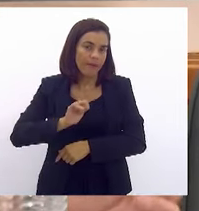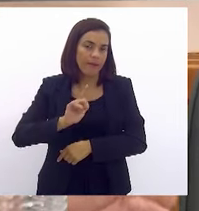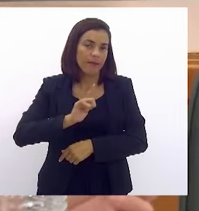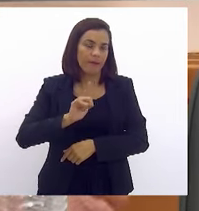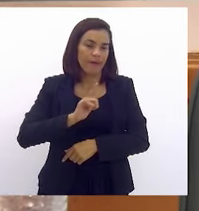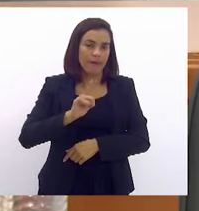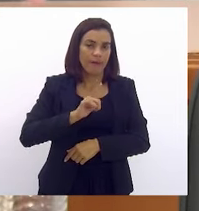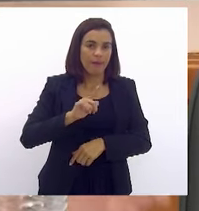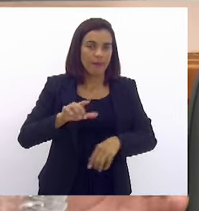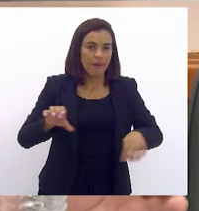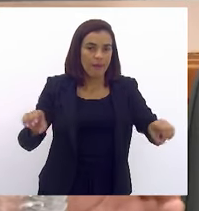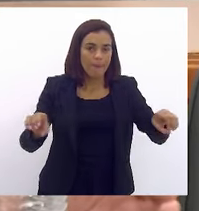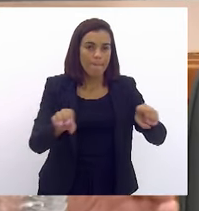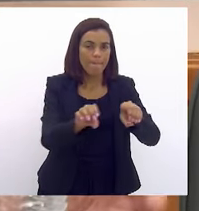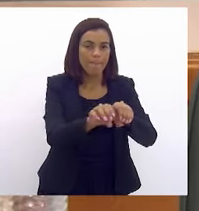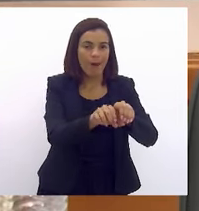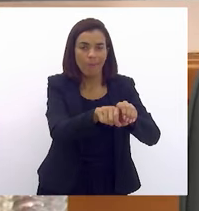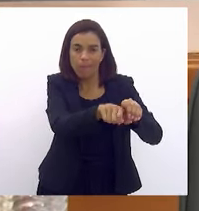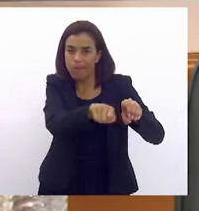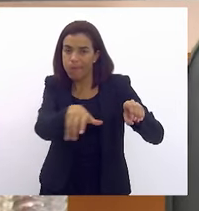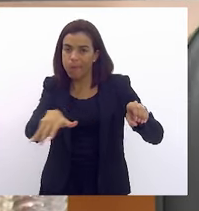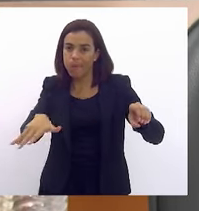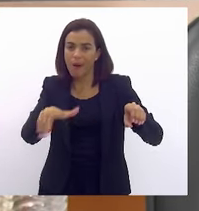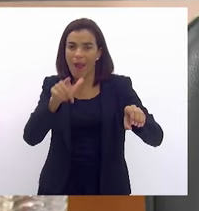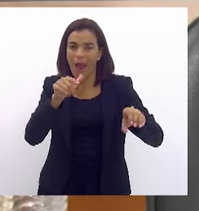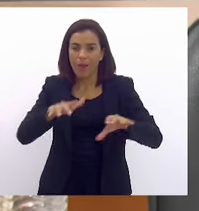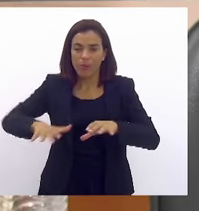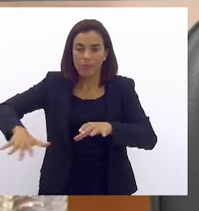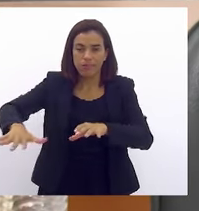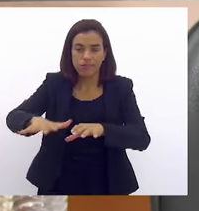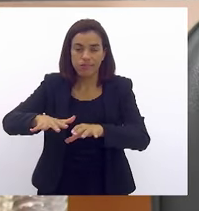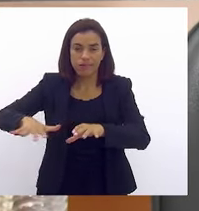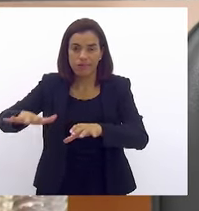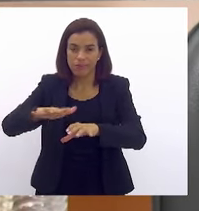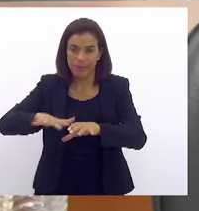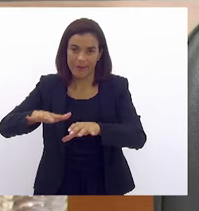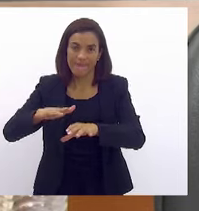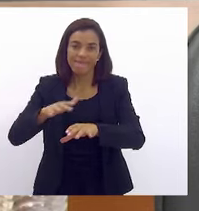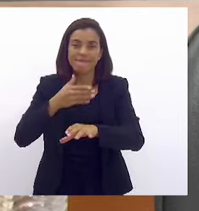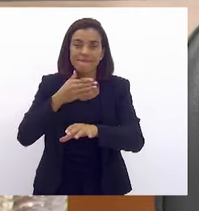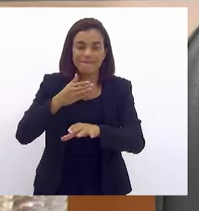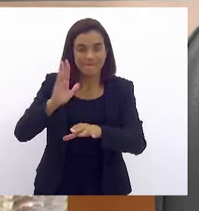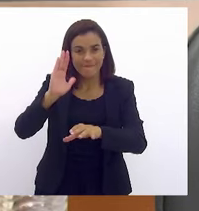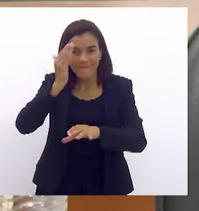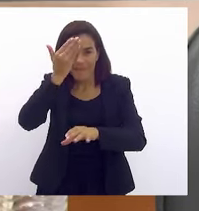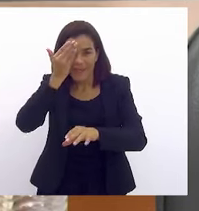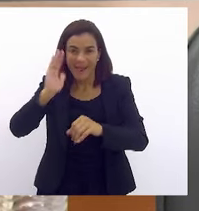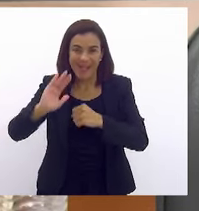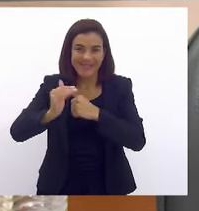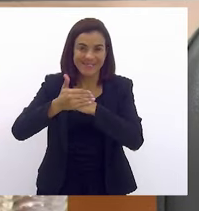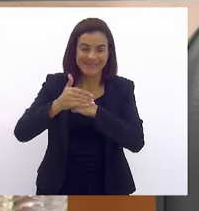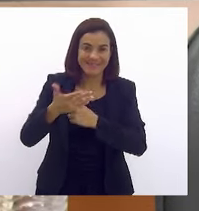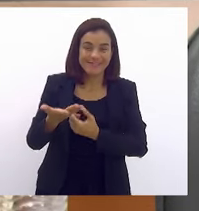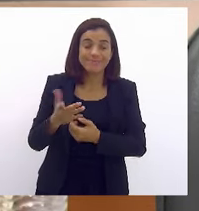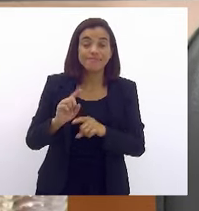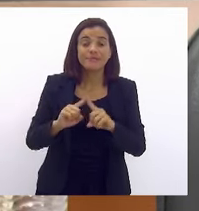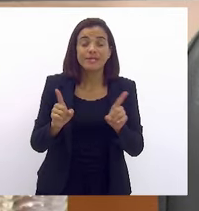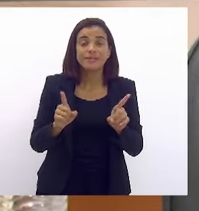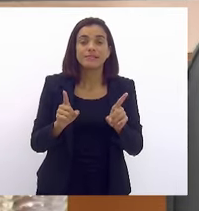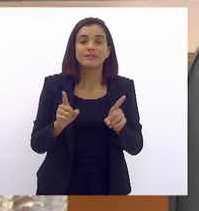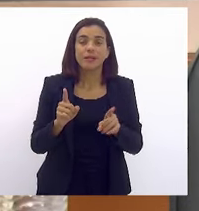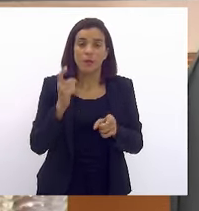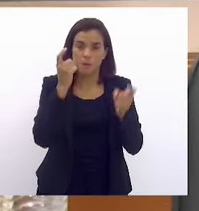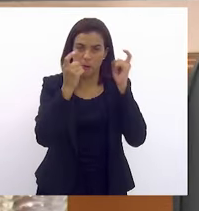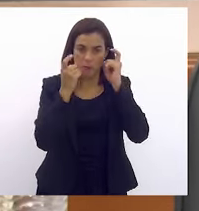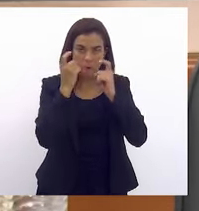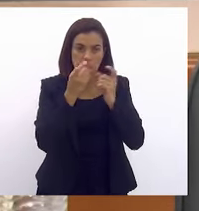clandestinas, as ligações direto na rede pluvial de forma clandestina, mas me preocupa também muito a fala da